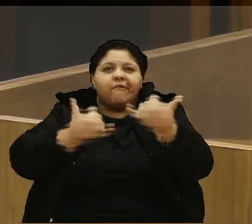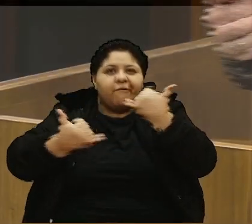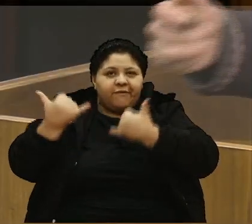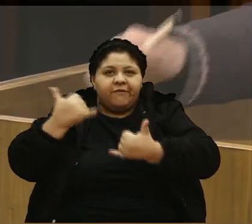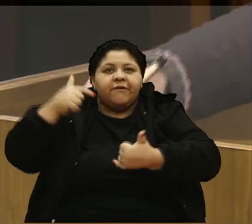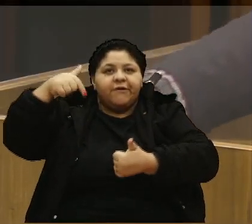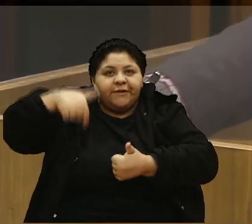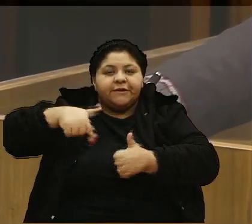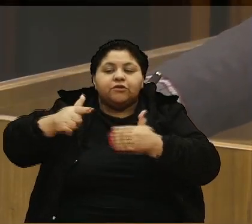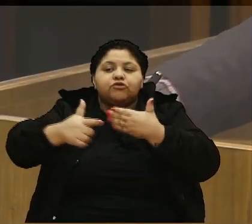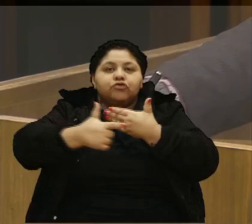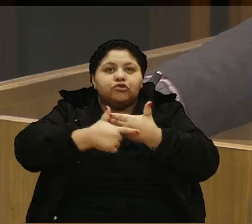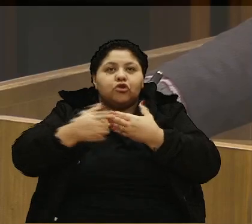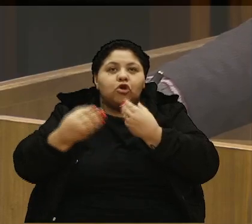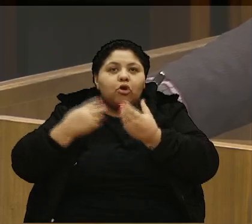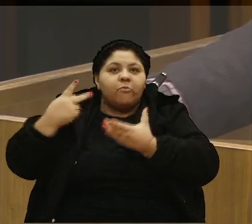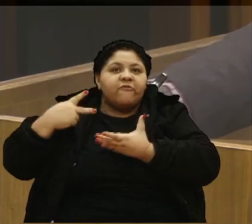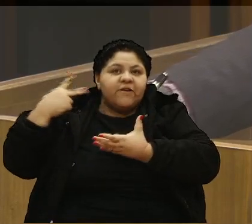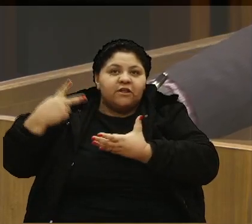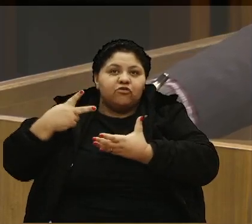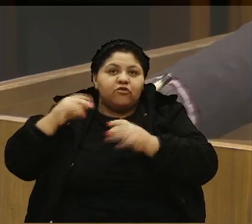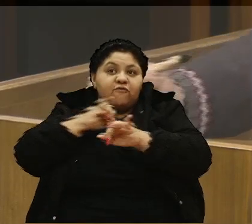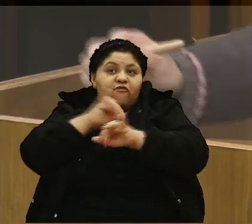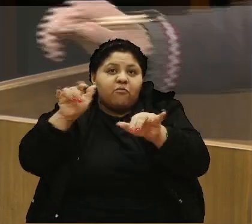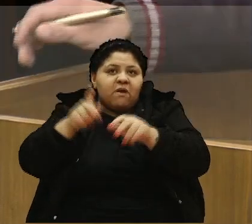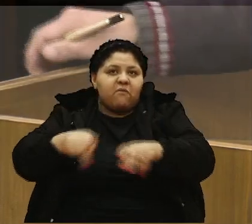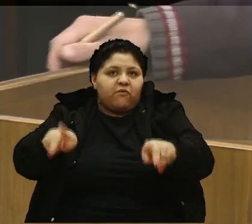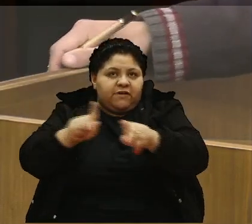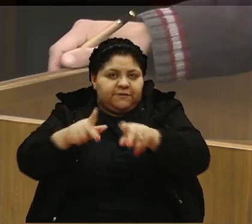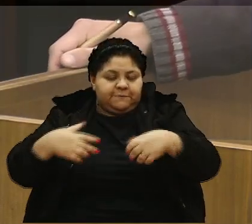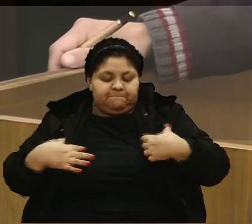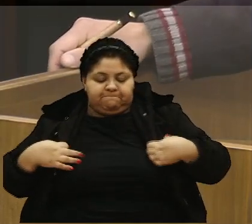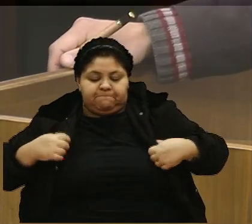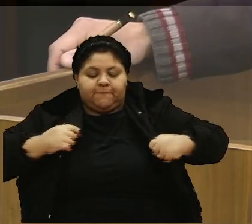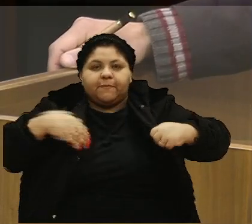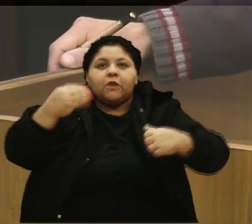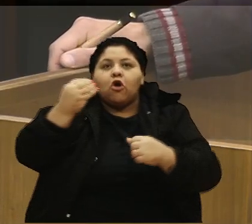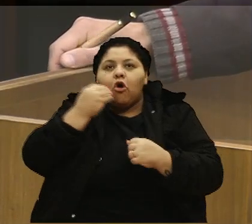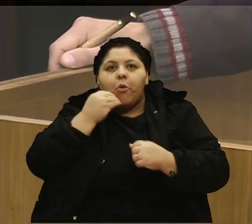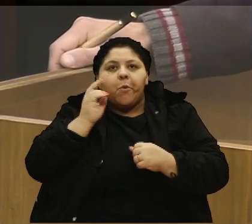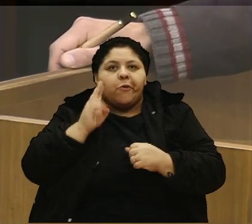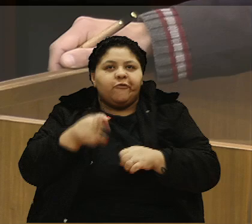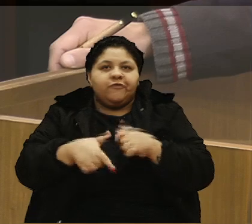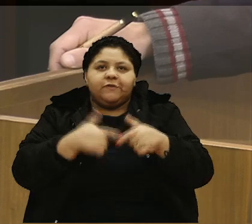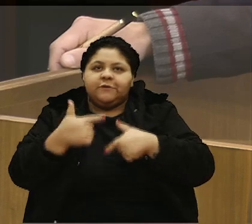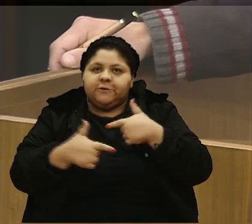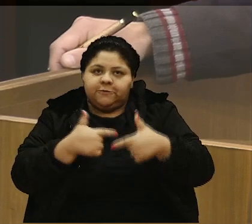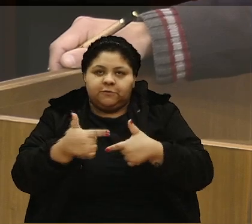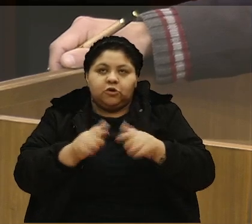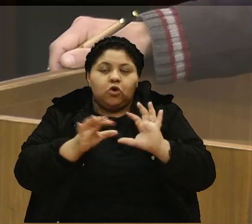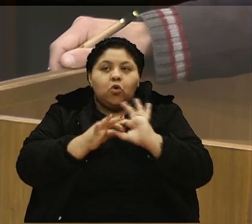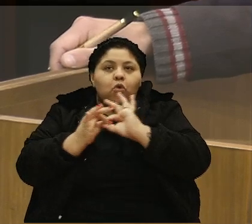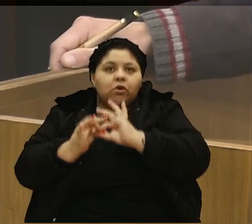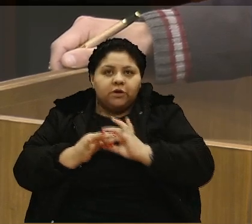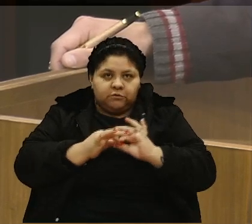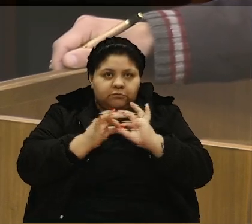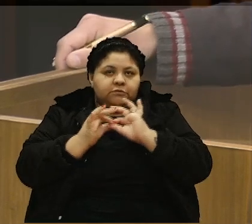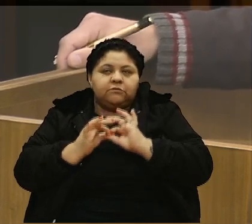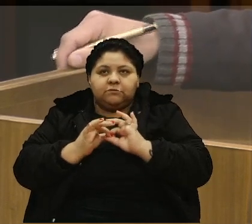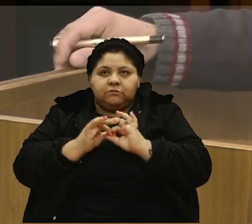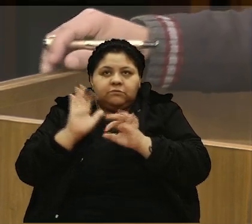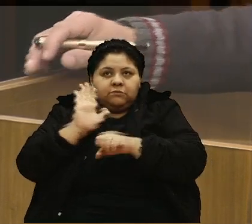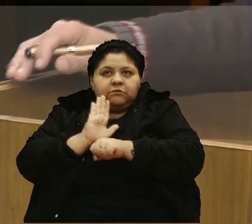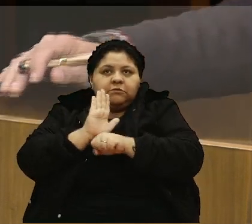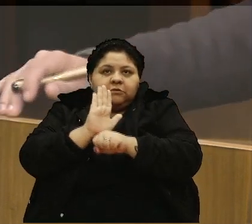este é o nosso papel como vereador. E, claro, sempre trabalharmos unidos, juntos, em